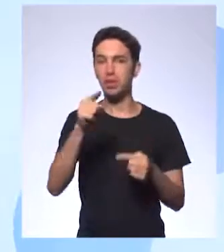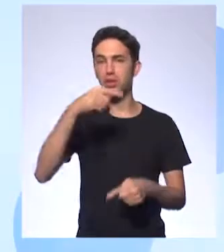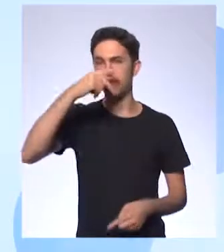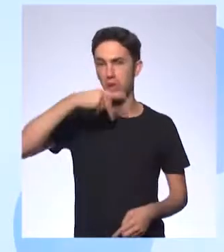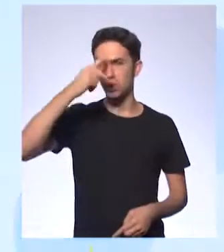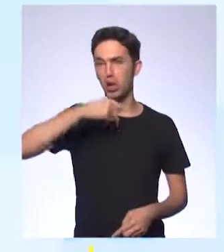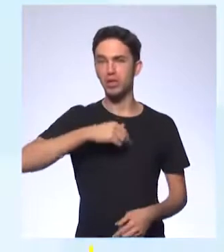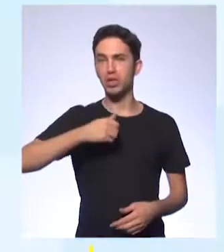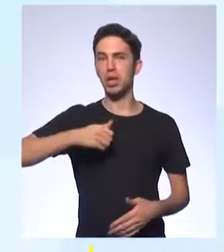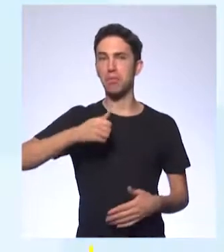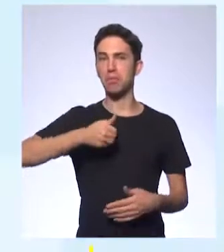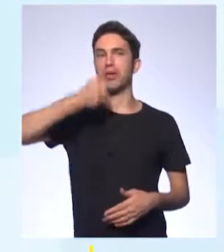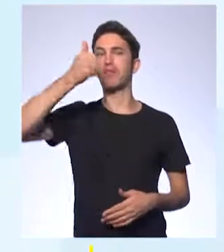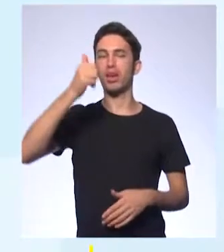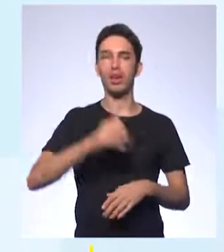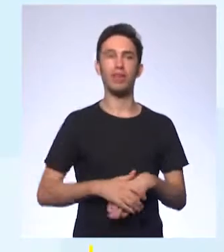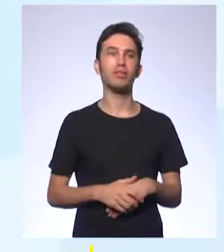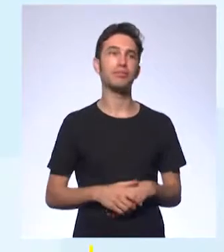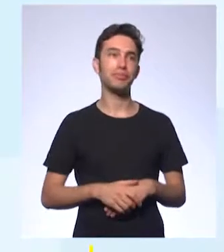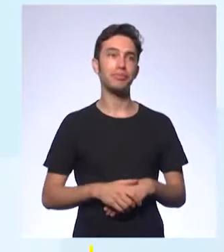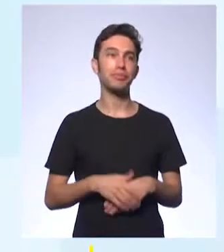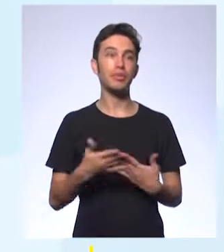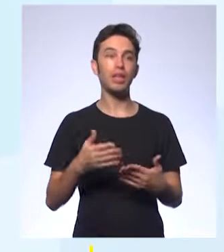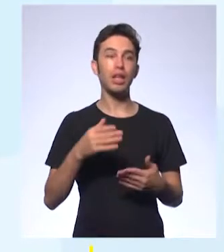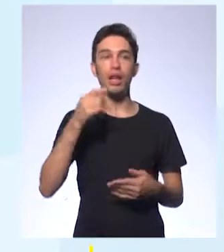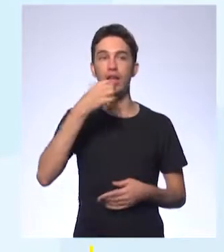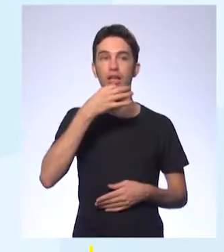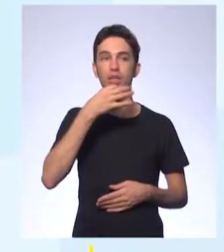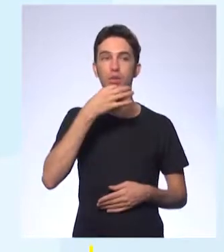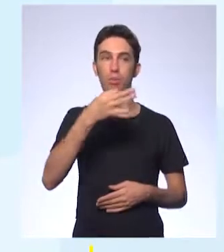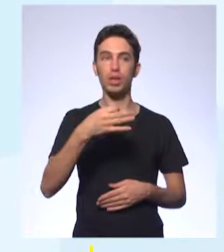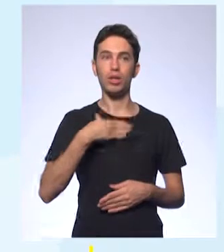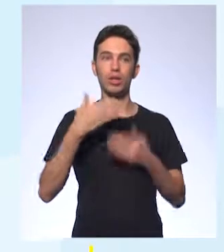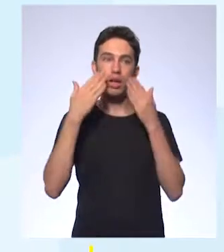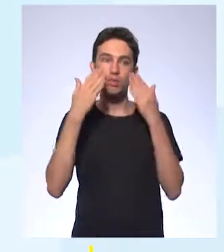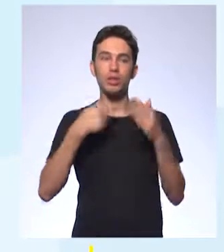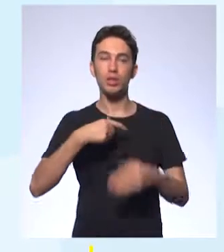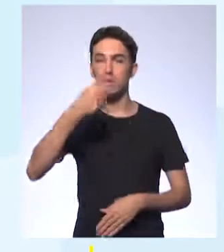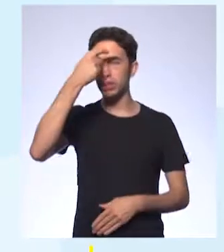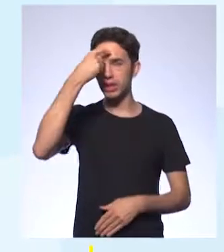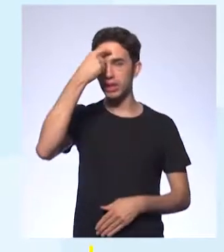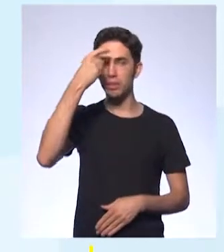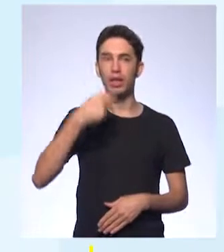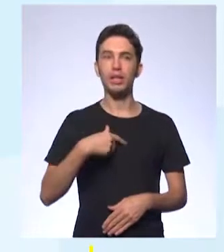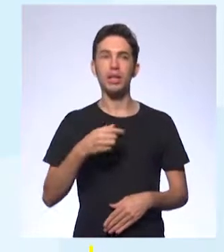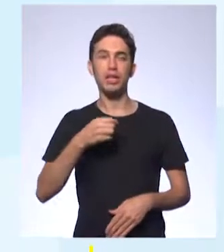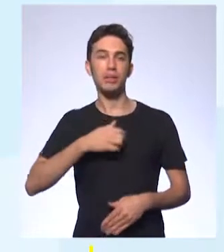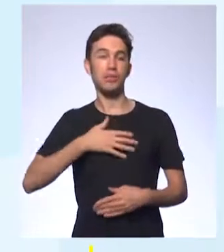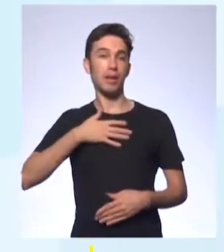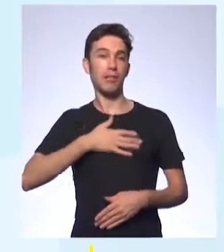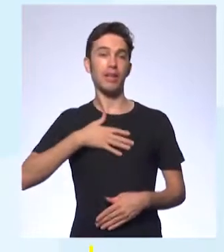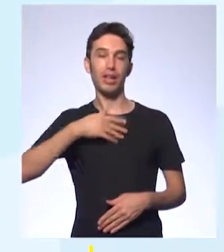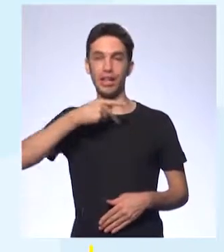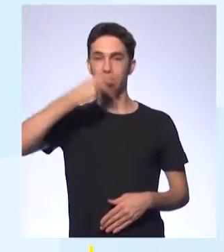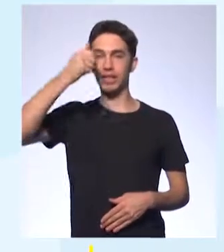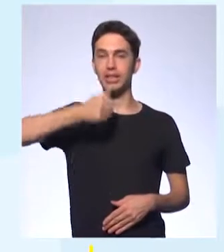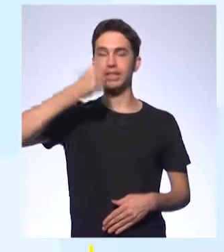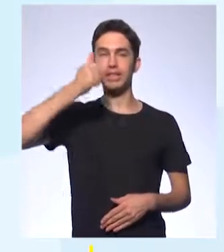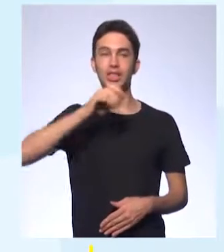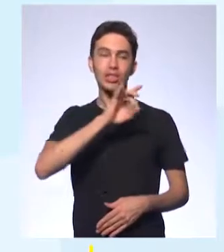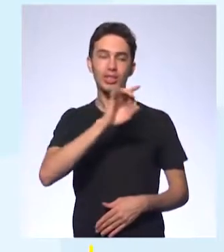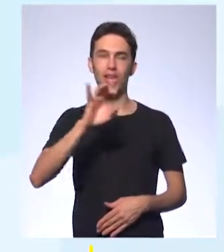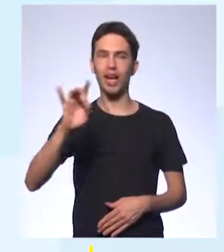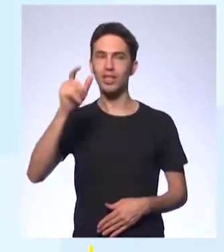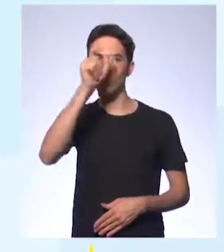seguintes frases. As opiniões mostram o pensamento e as preferências pessoais de cada um. Os fatos são sempre